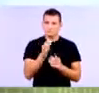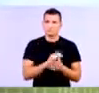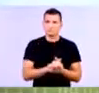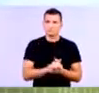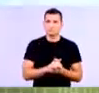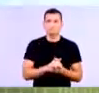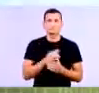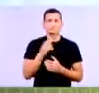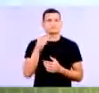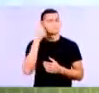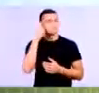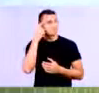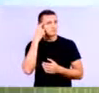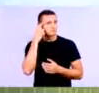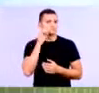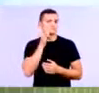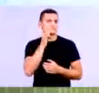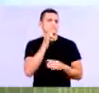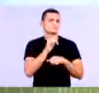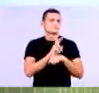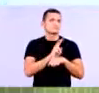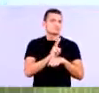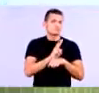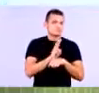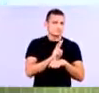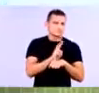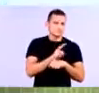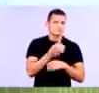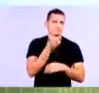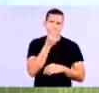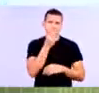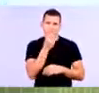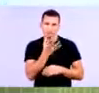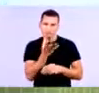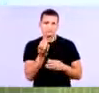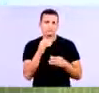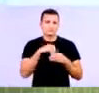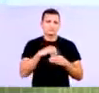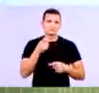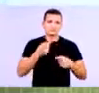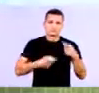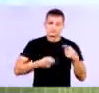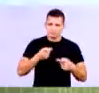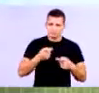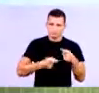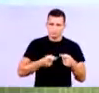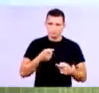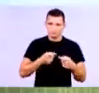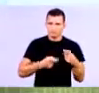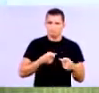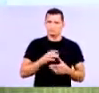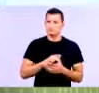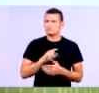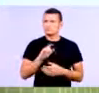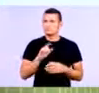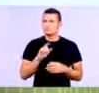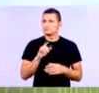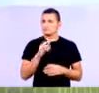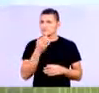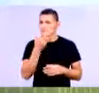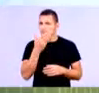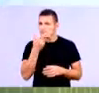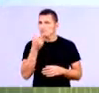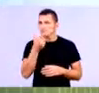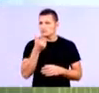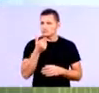nós pensarmos em segurança, em uma boa implementação dessa política, não seria mais viável o